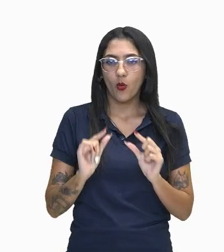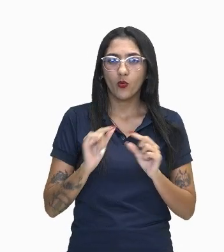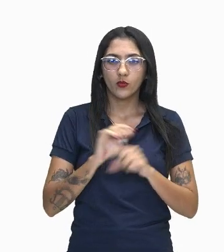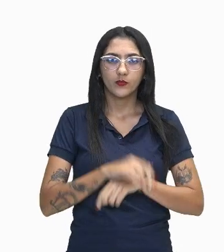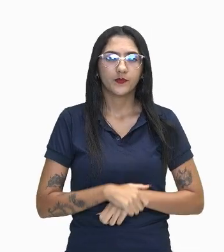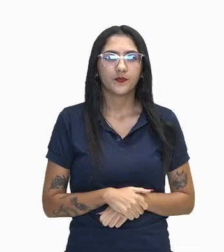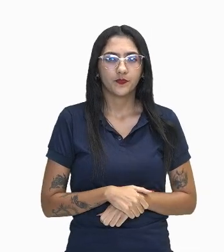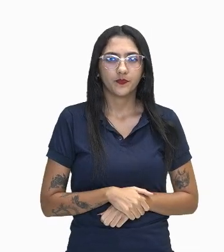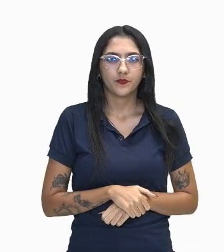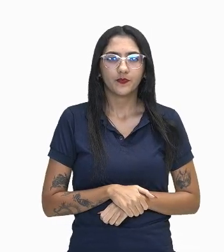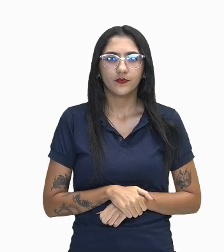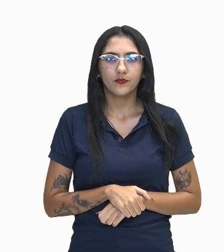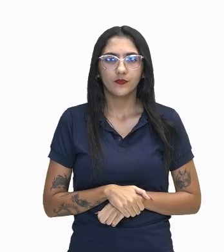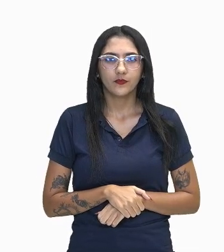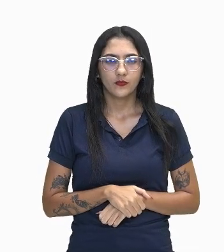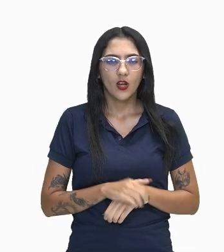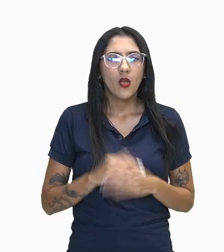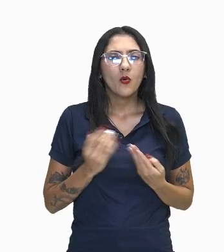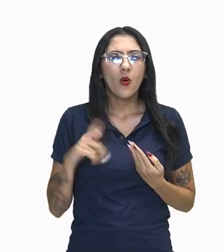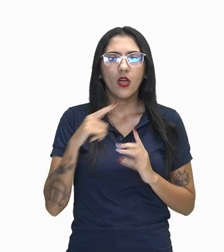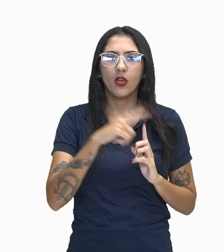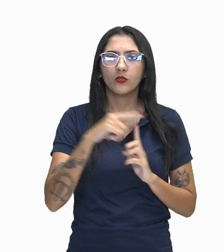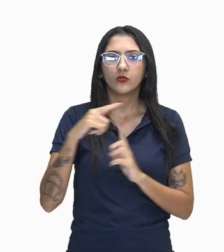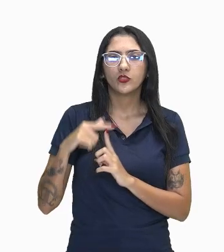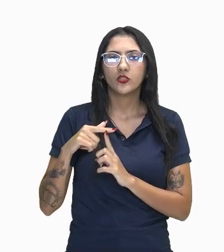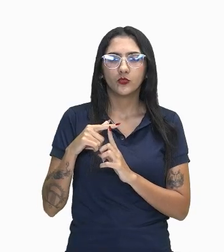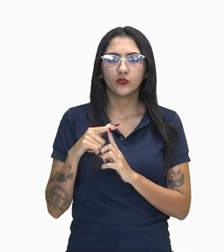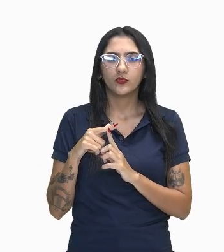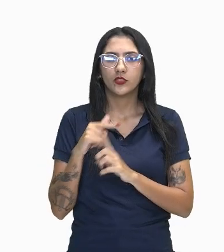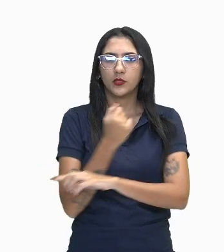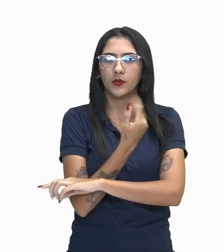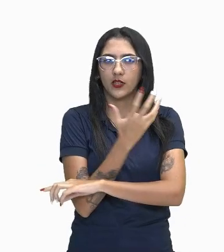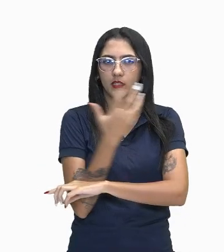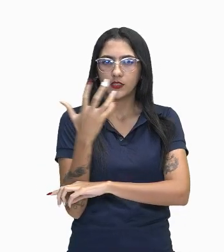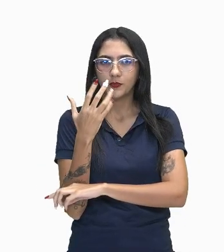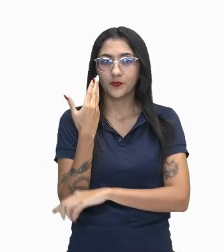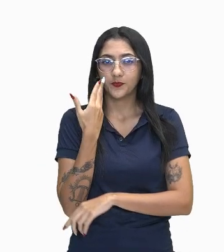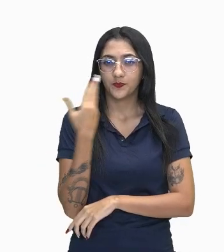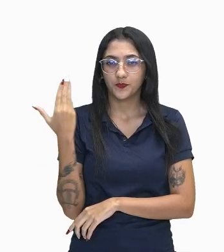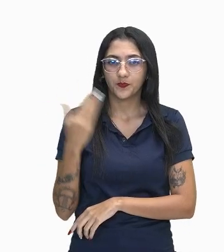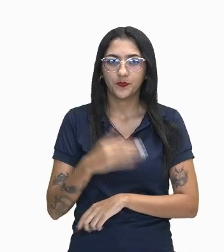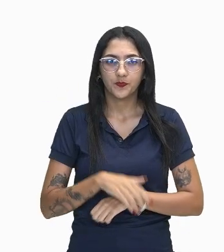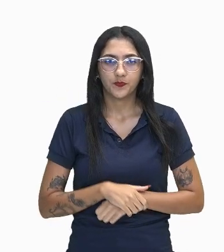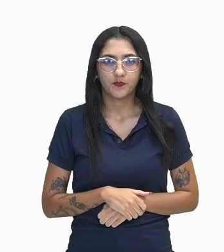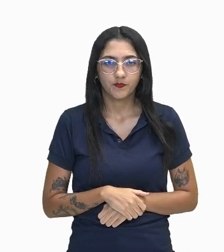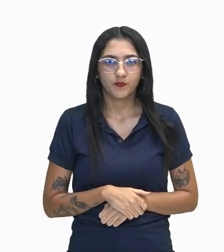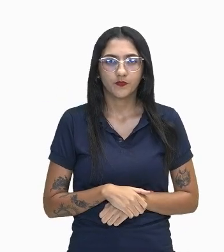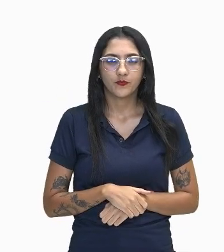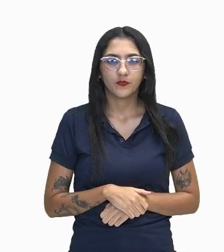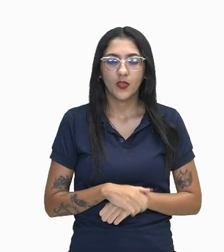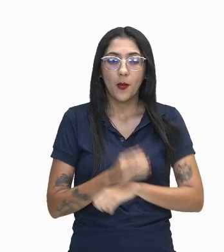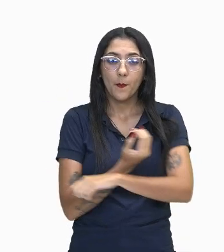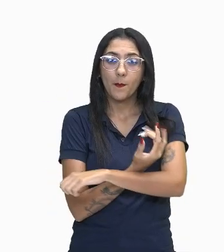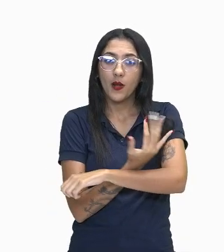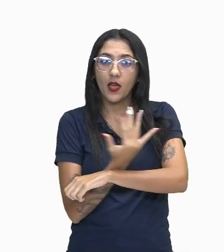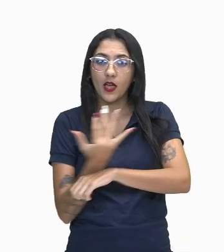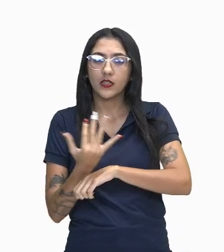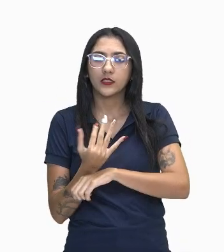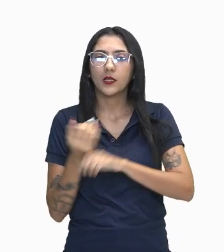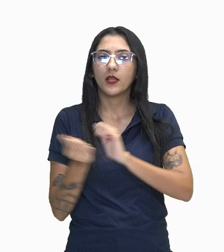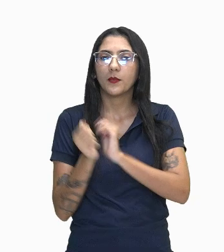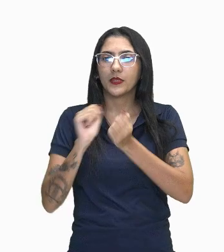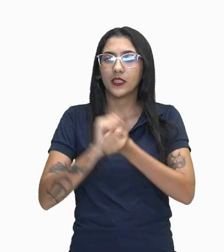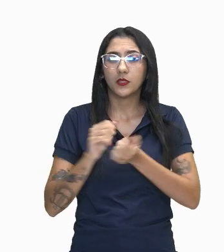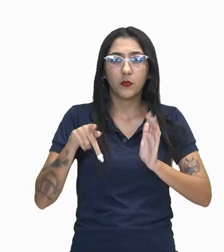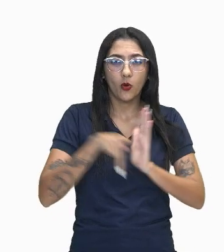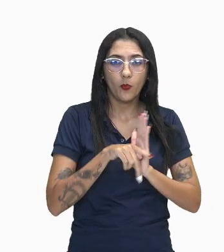ser a vegetação aí do domínio da caatinga? A caatinga, gente, vai apresentar plantas adaptadas ao calor e à